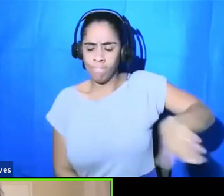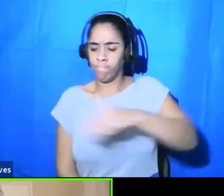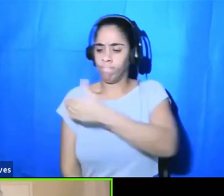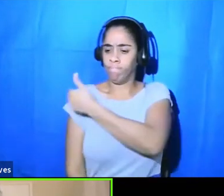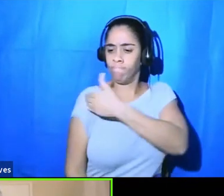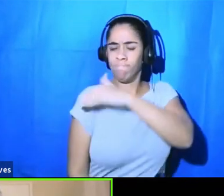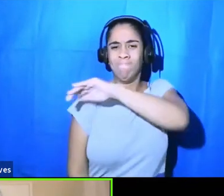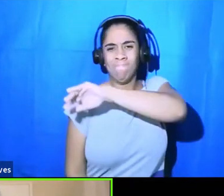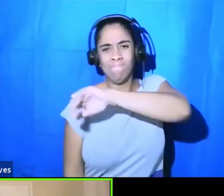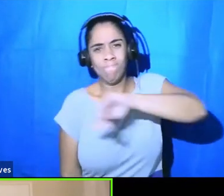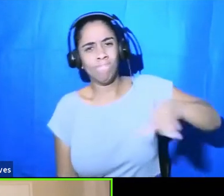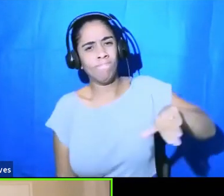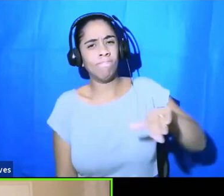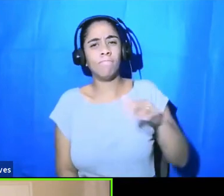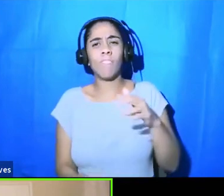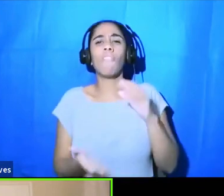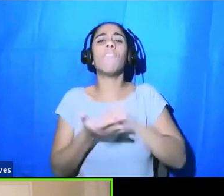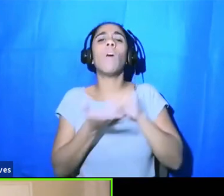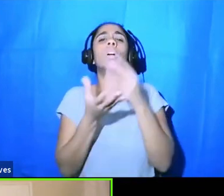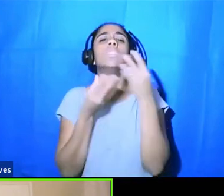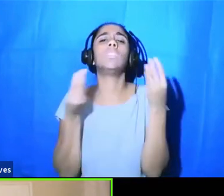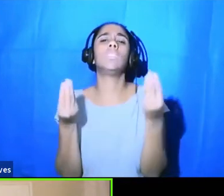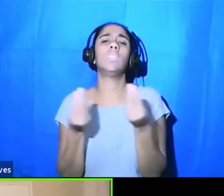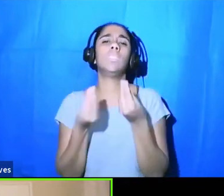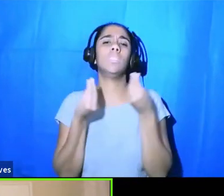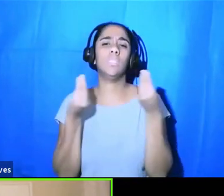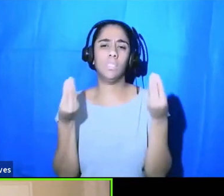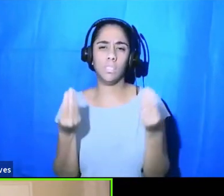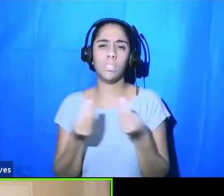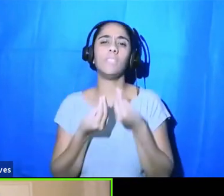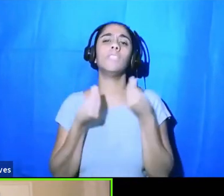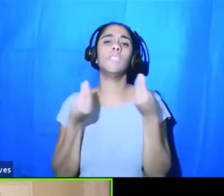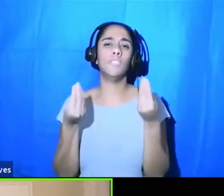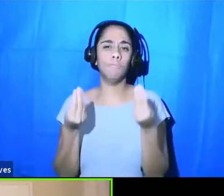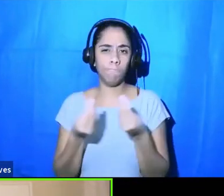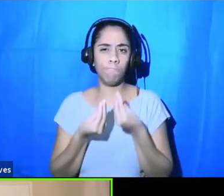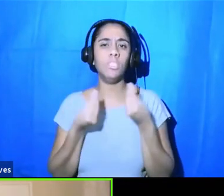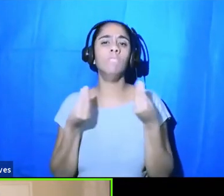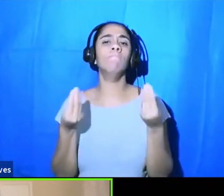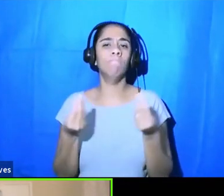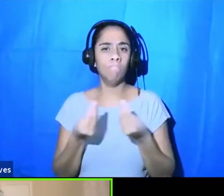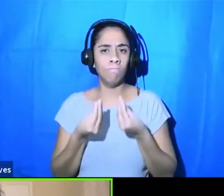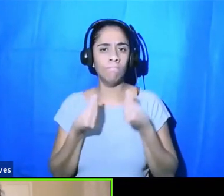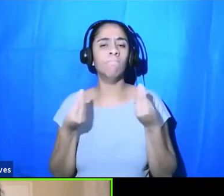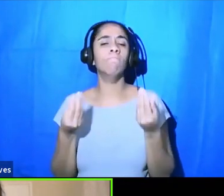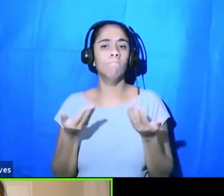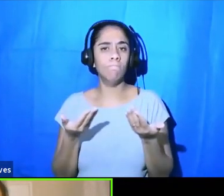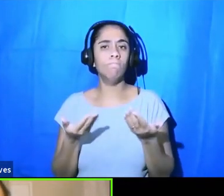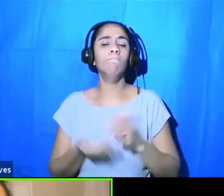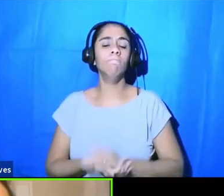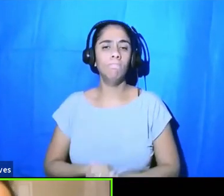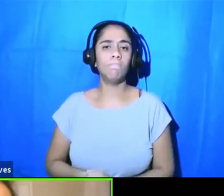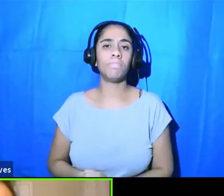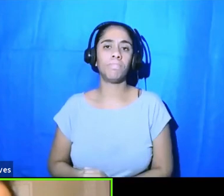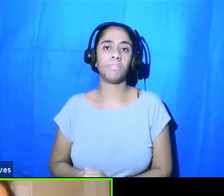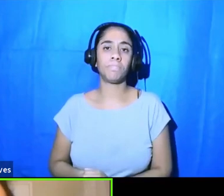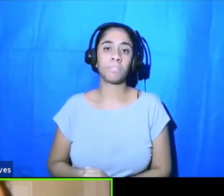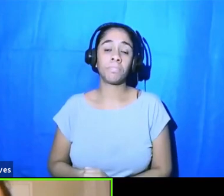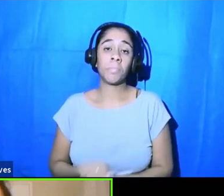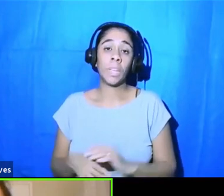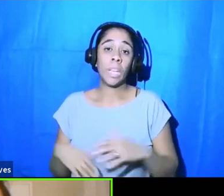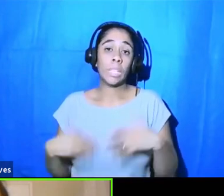política afirmativa a outras dimensiones da opção que coexistem com a